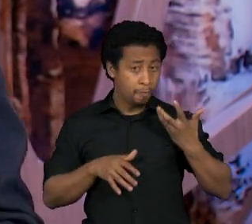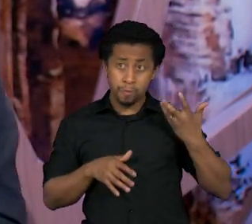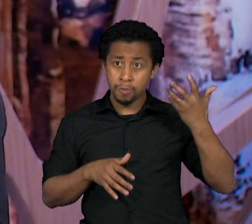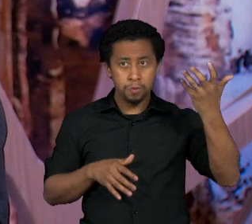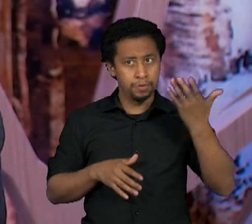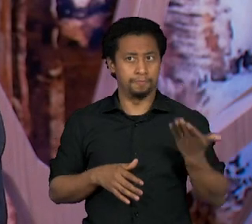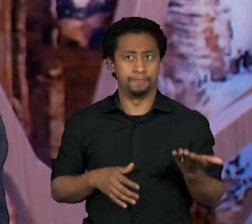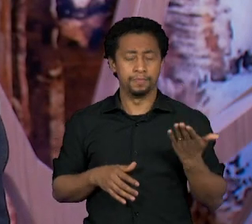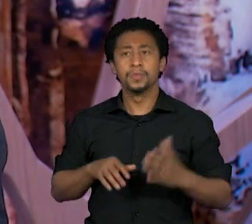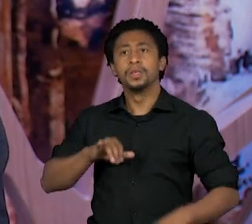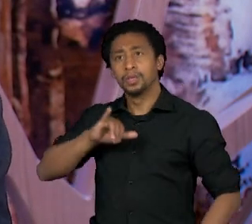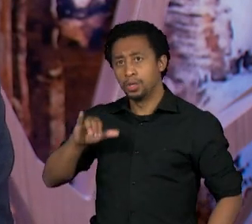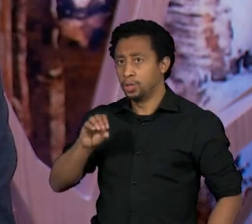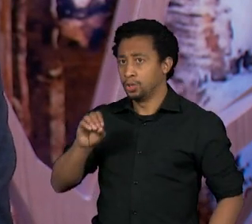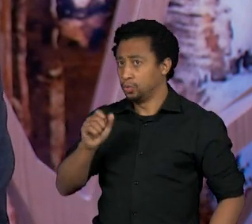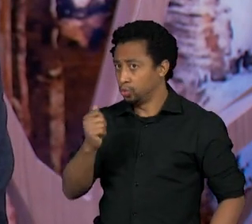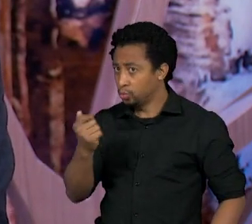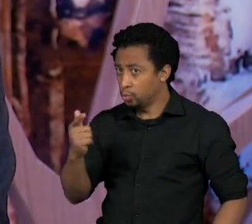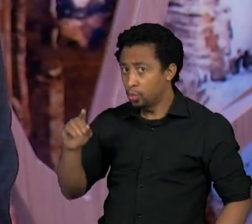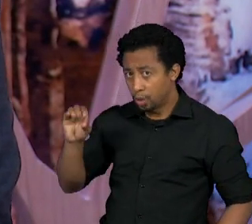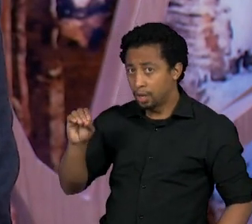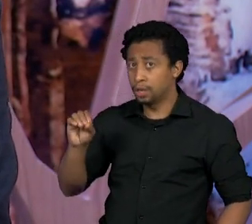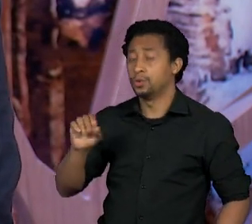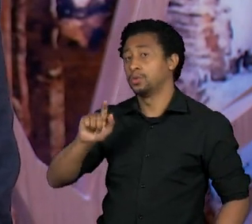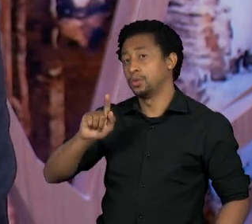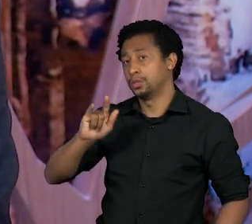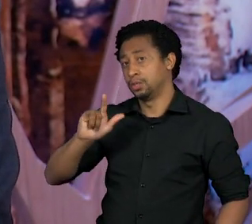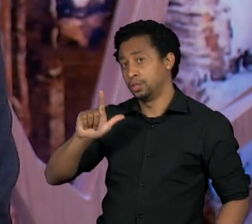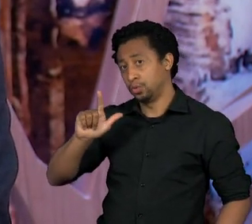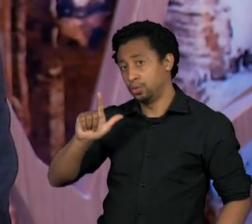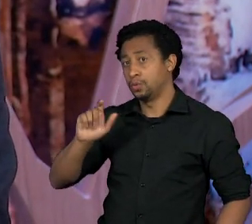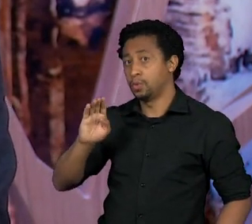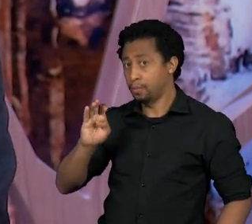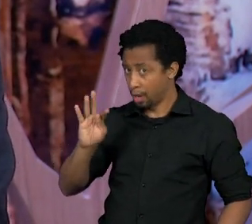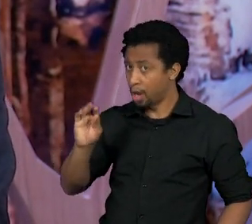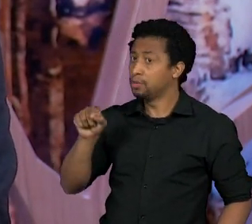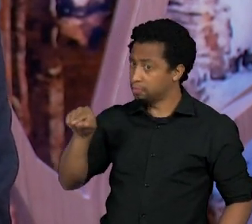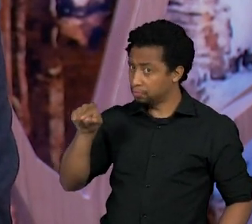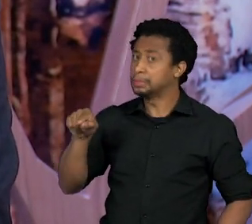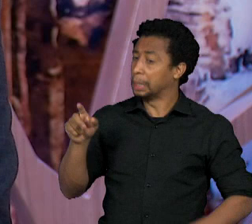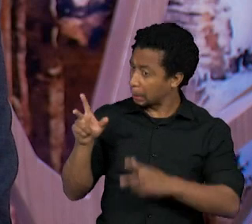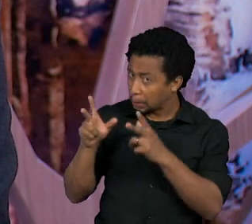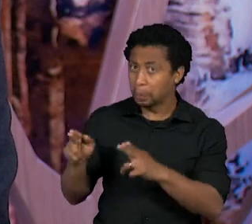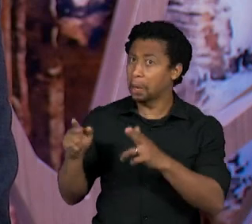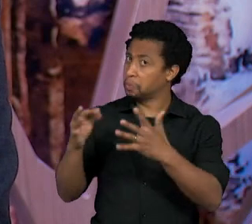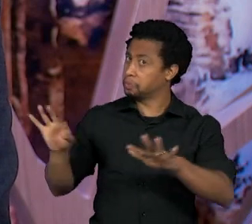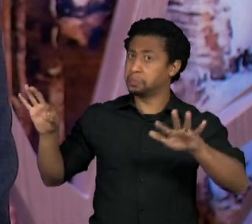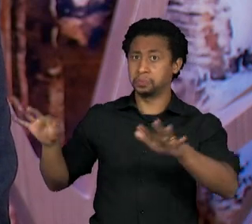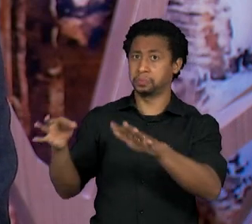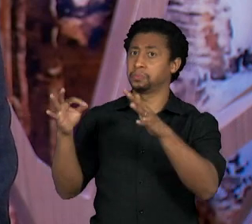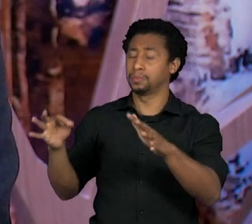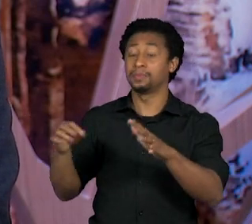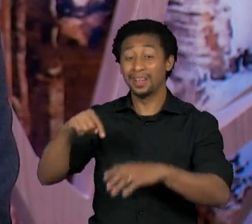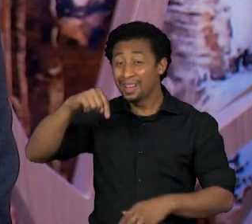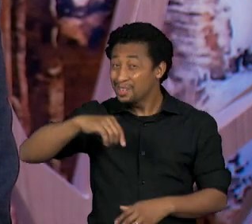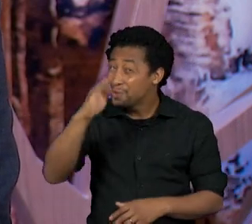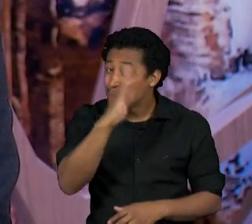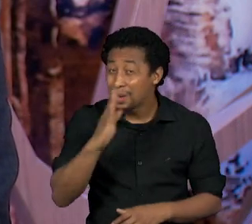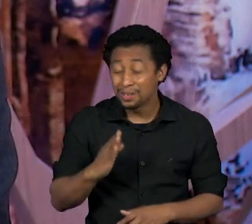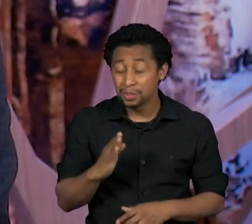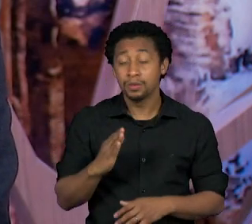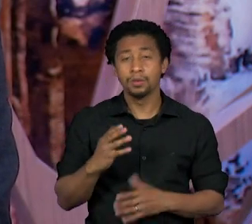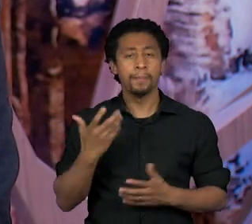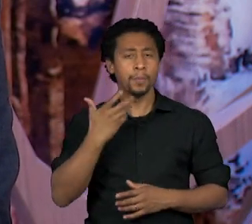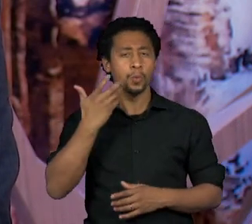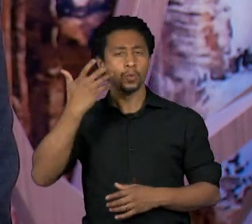é um músico clássico. Tem muita coisa na música popular brasileira que pode ser